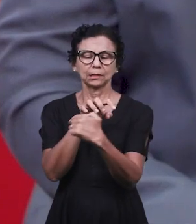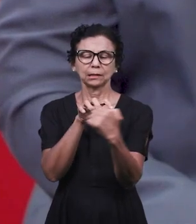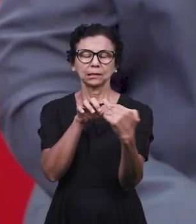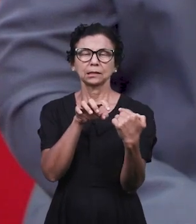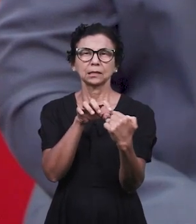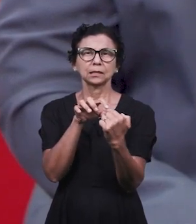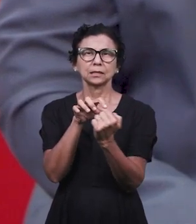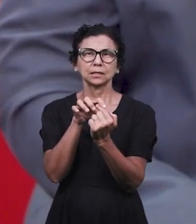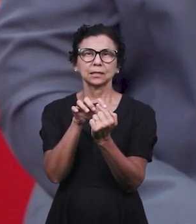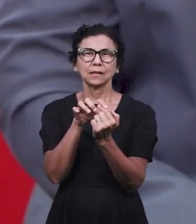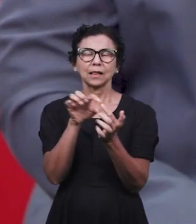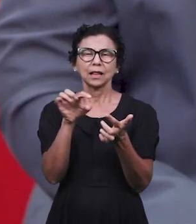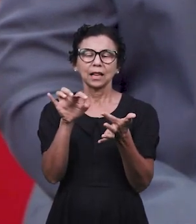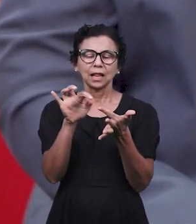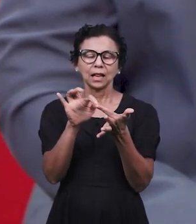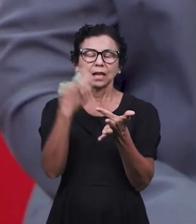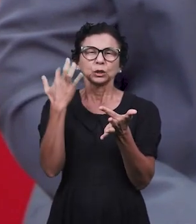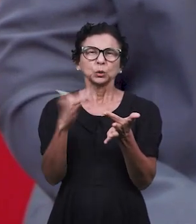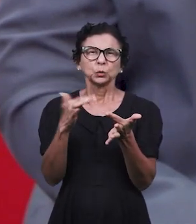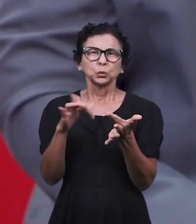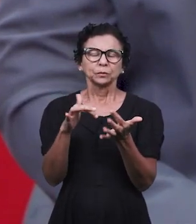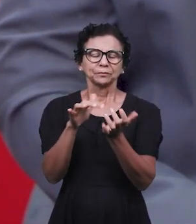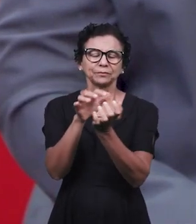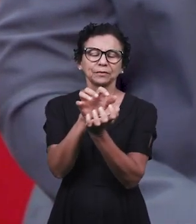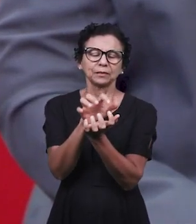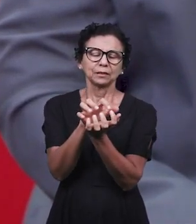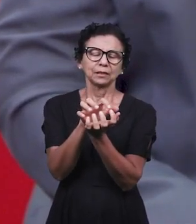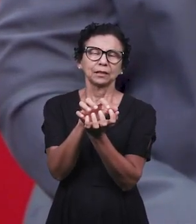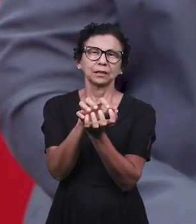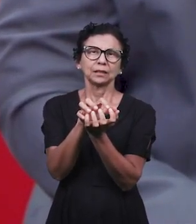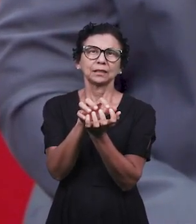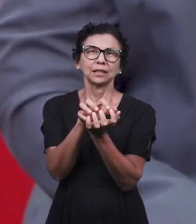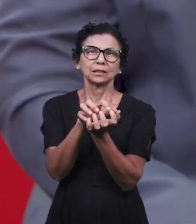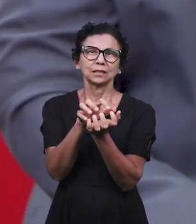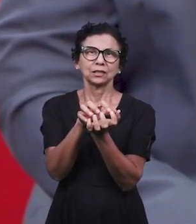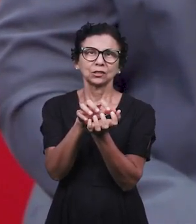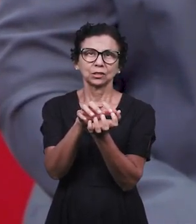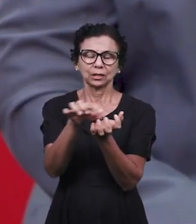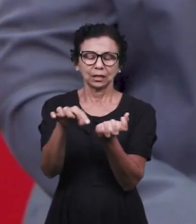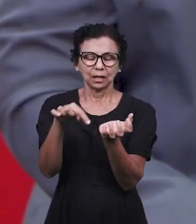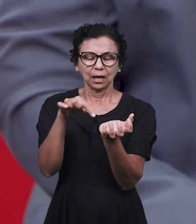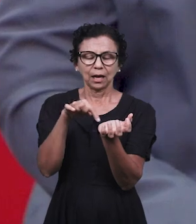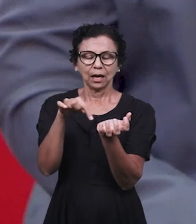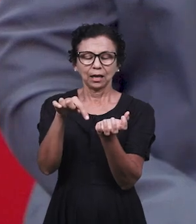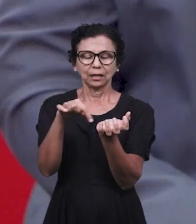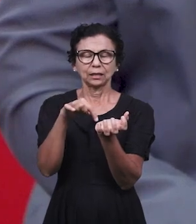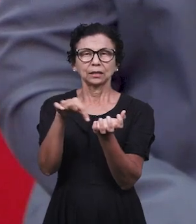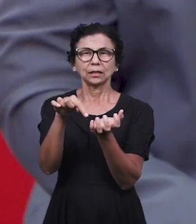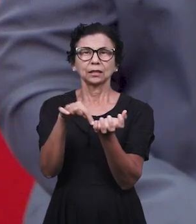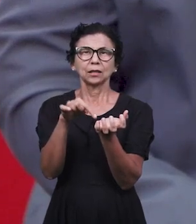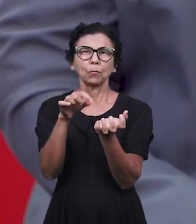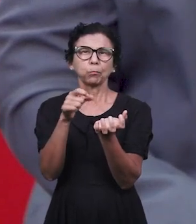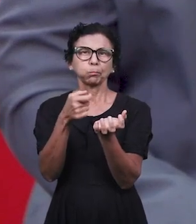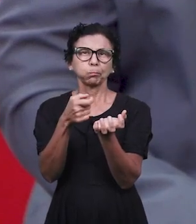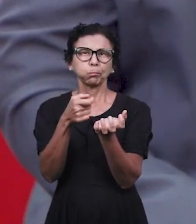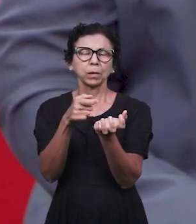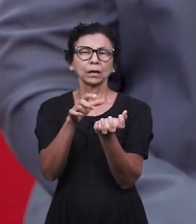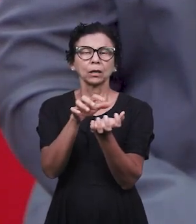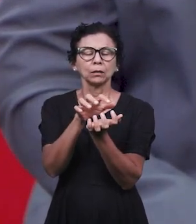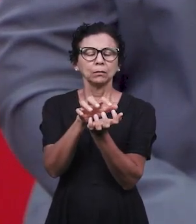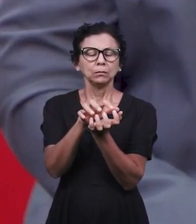frente, né, que são mais afiadinhos, vamos dizer assim, né? E tem os dentinhos lá de trás, que são os dentes